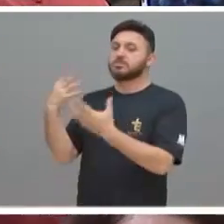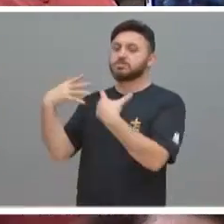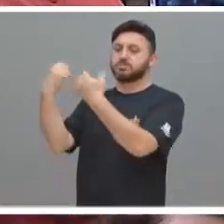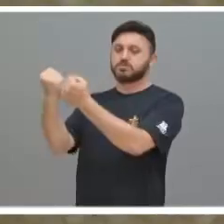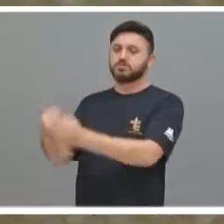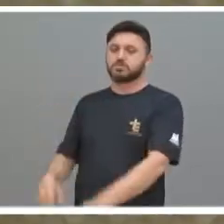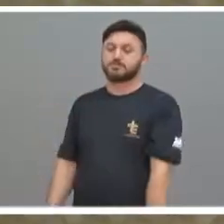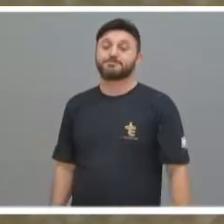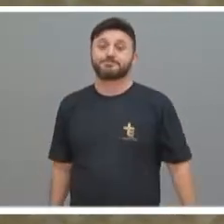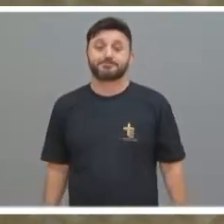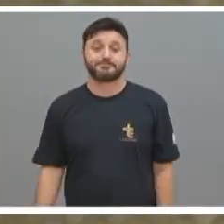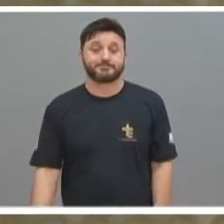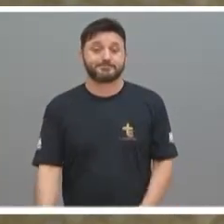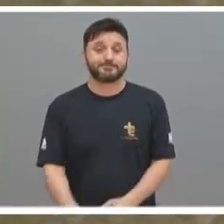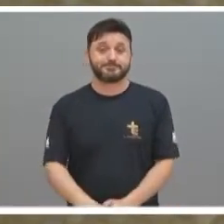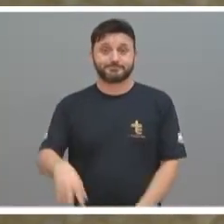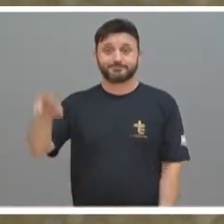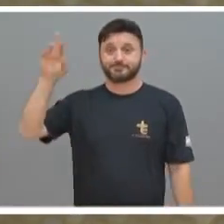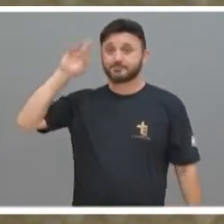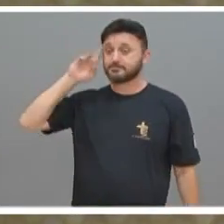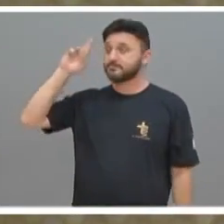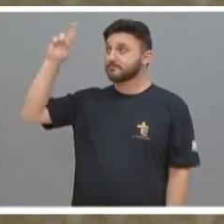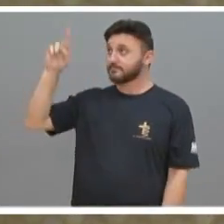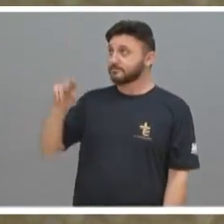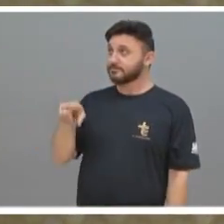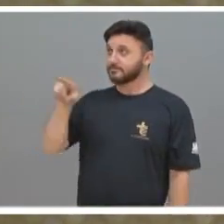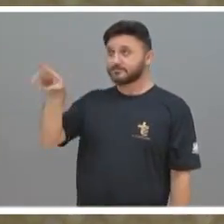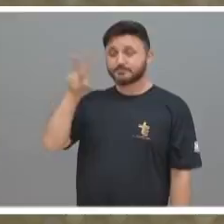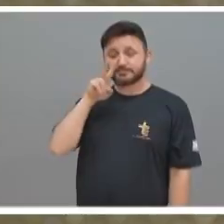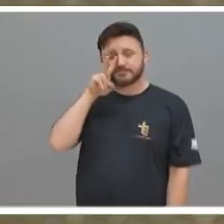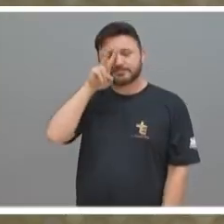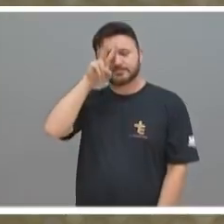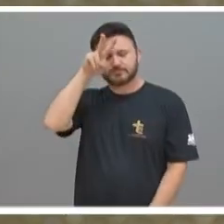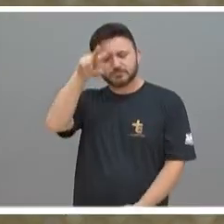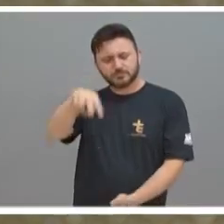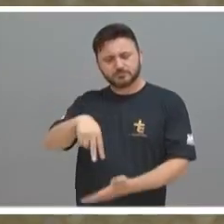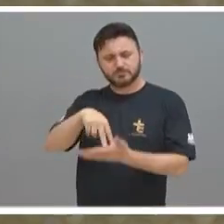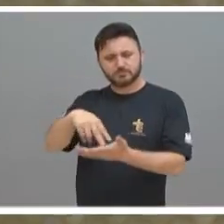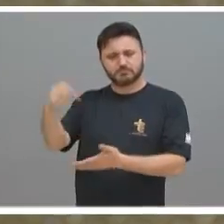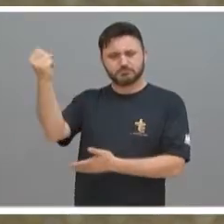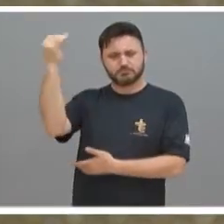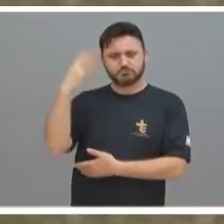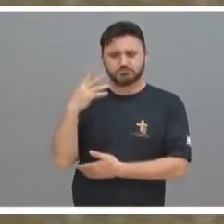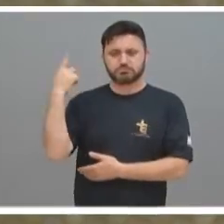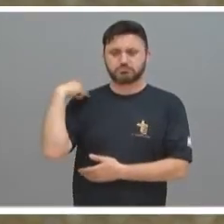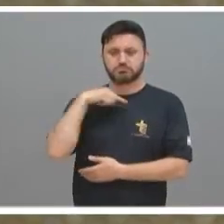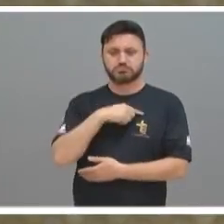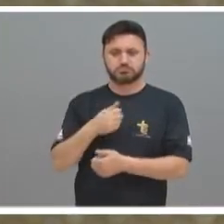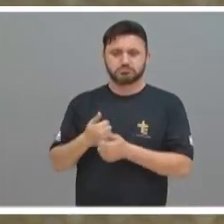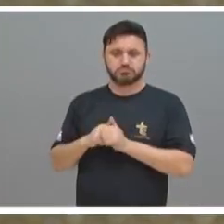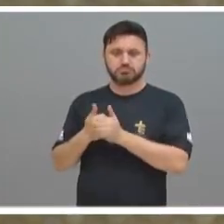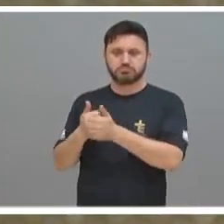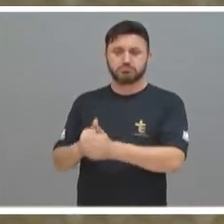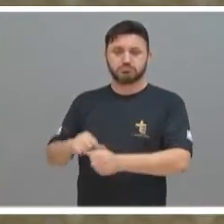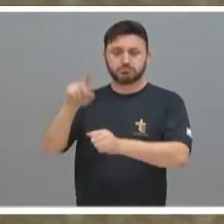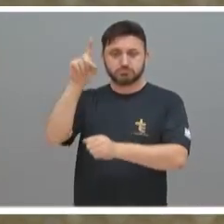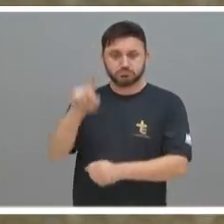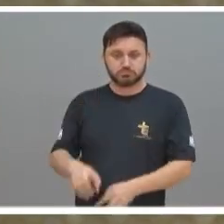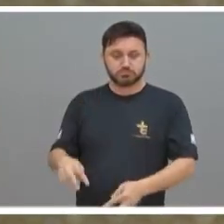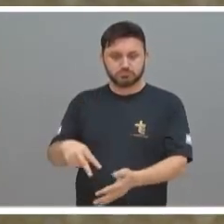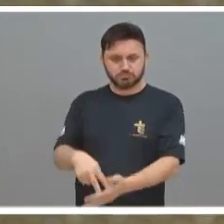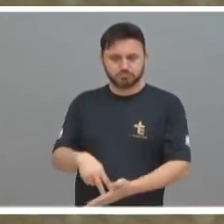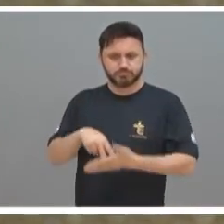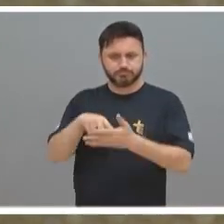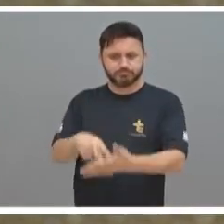atendei-nos, Senhor. Senhor, fortalecei-nos para que, seguindo-vos, sejamos